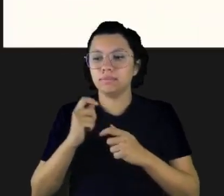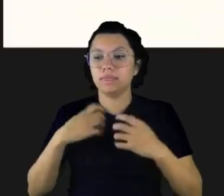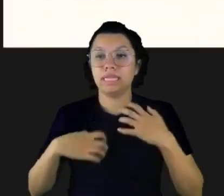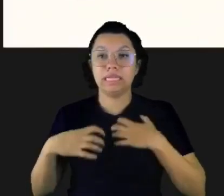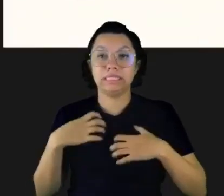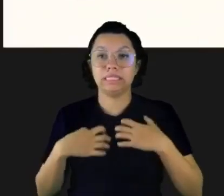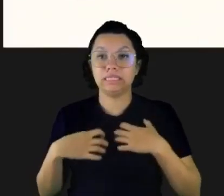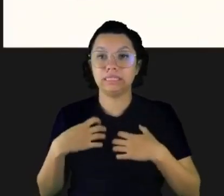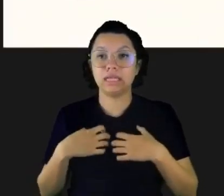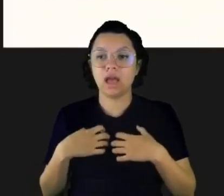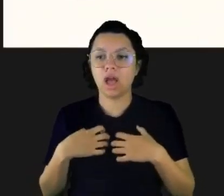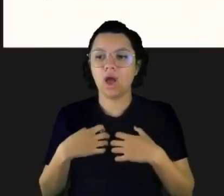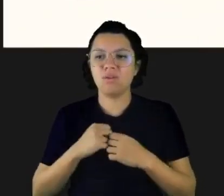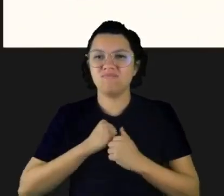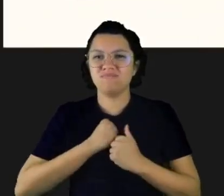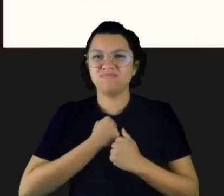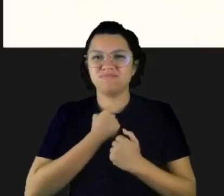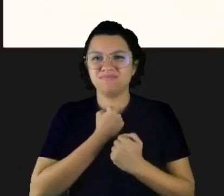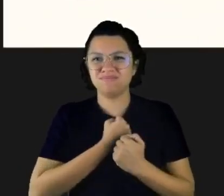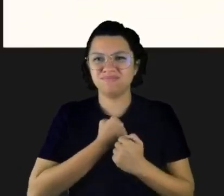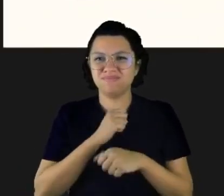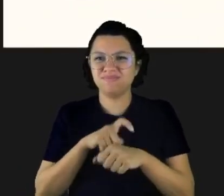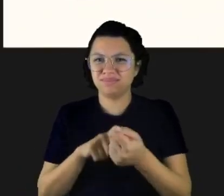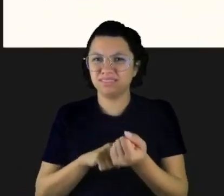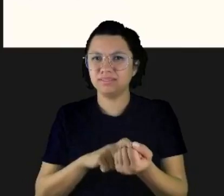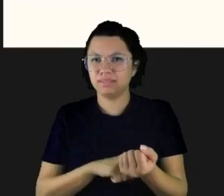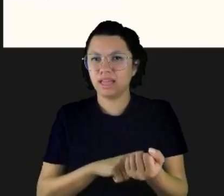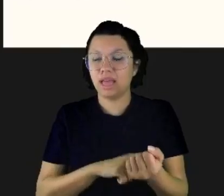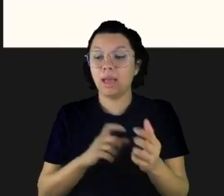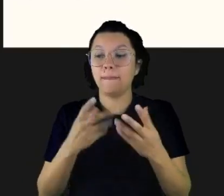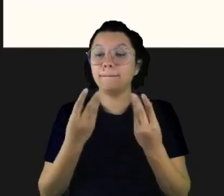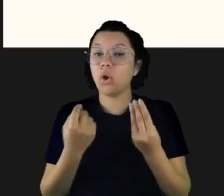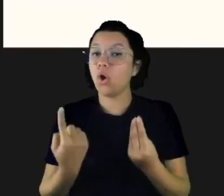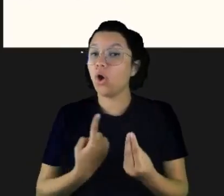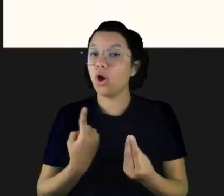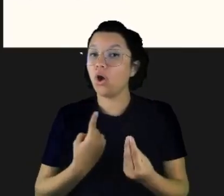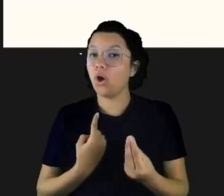agressividade. Então, tudo isso aqui é muito individualizado, não dá para eu